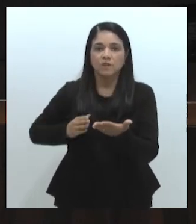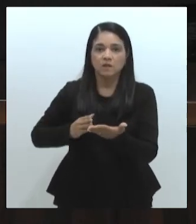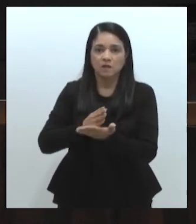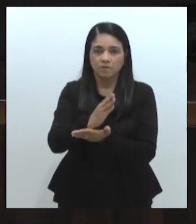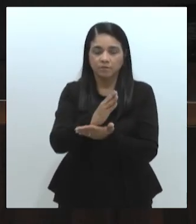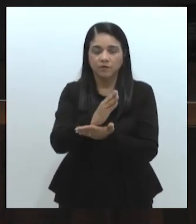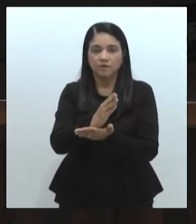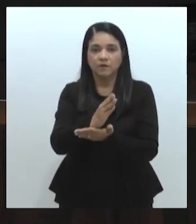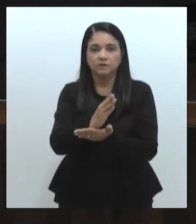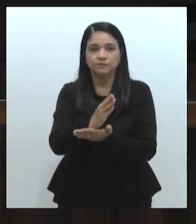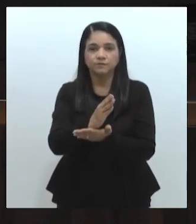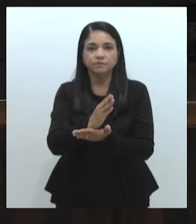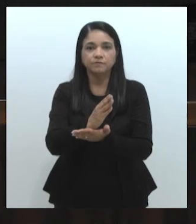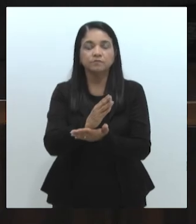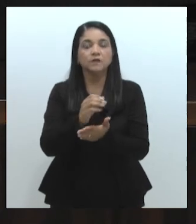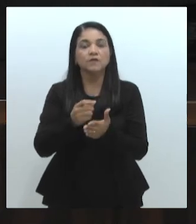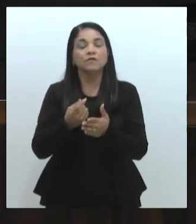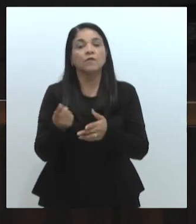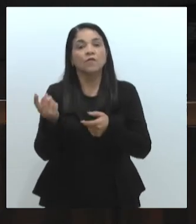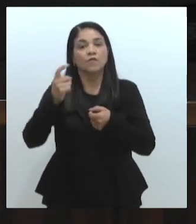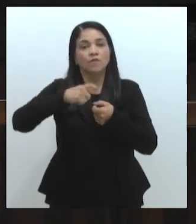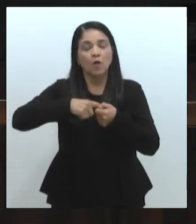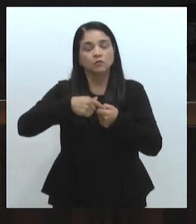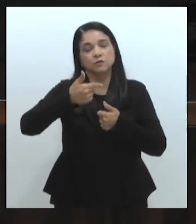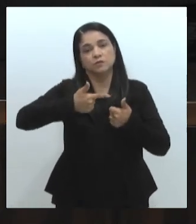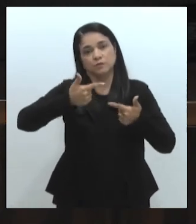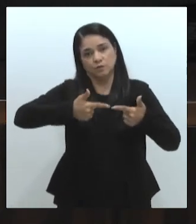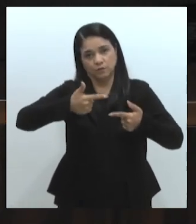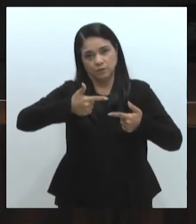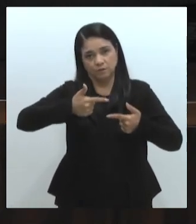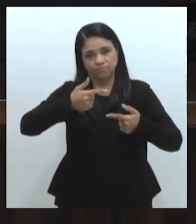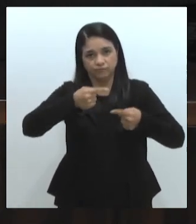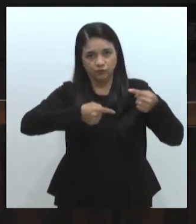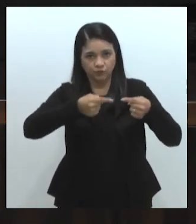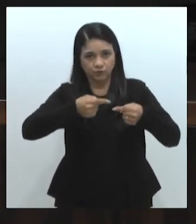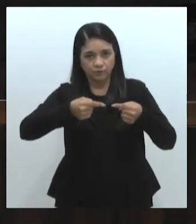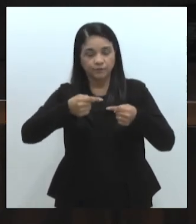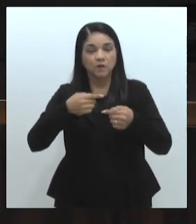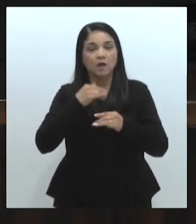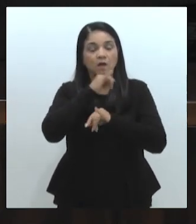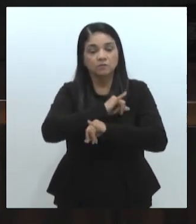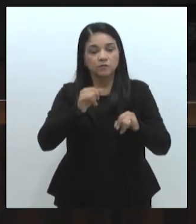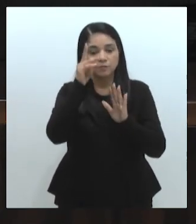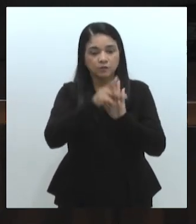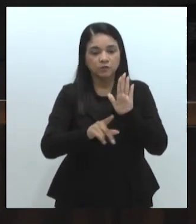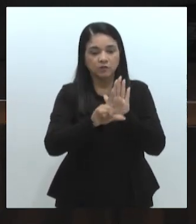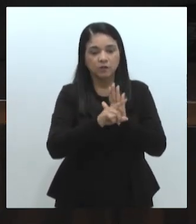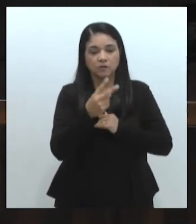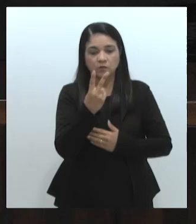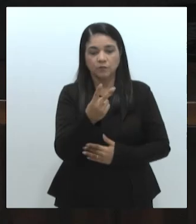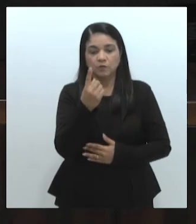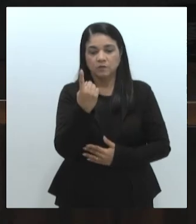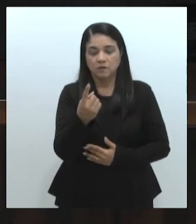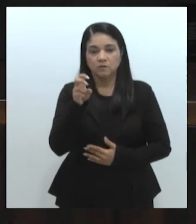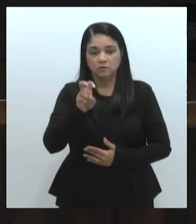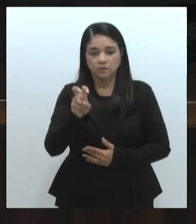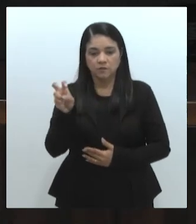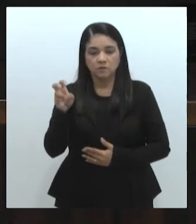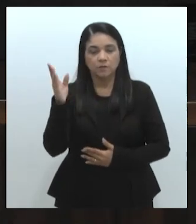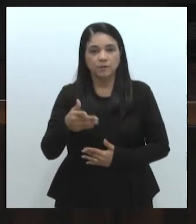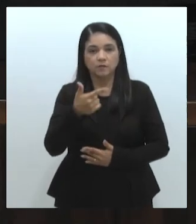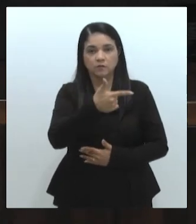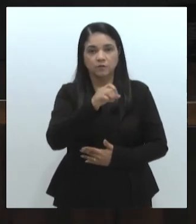estão. Aprovado em primeira e retorna em segunda. Anuncio o projeto de lei número 2155